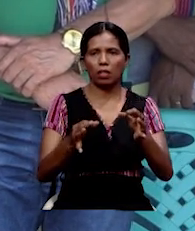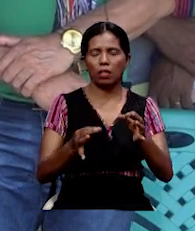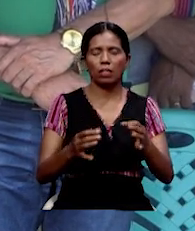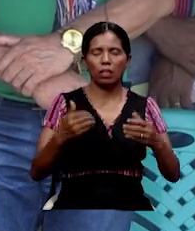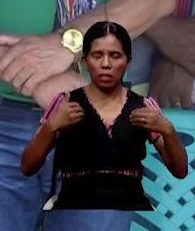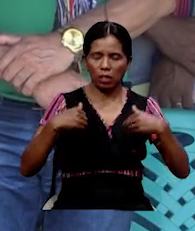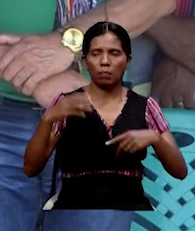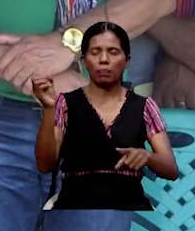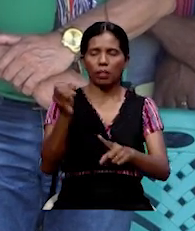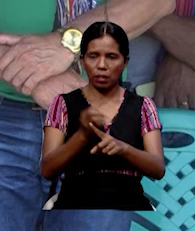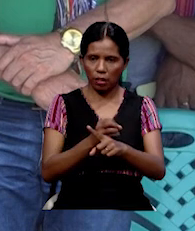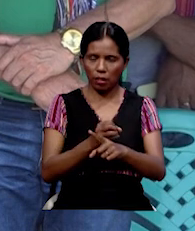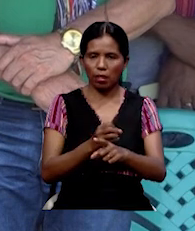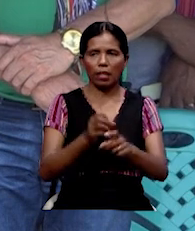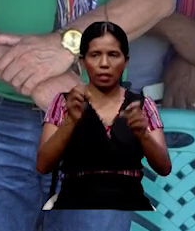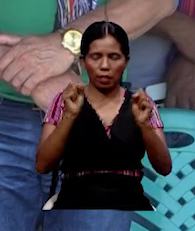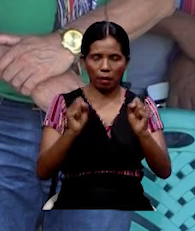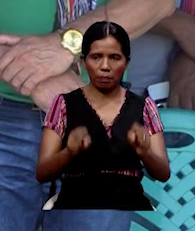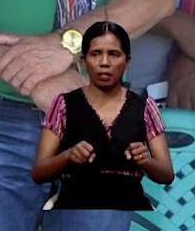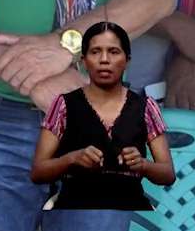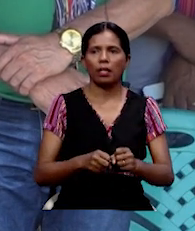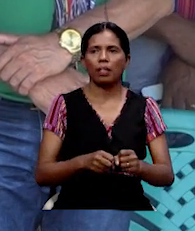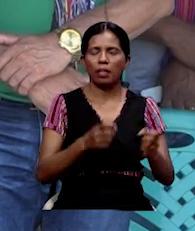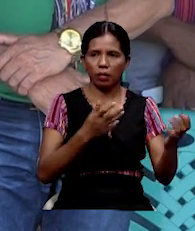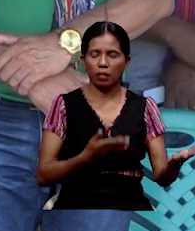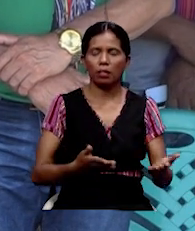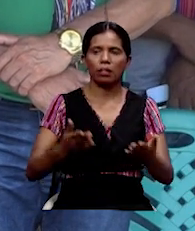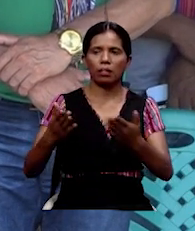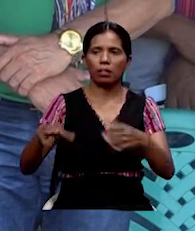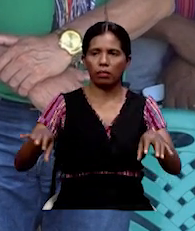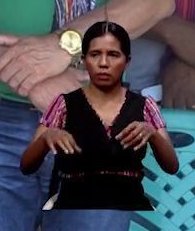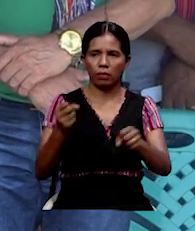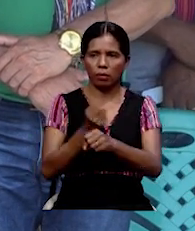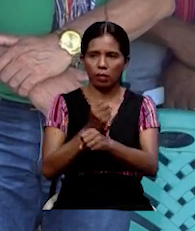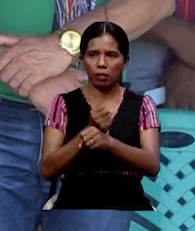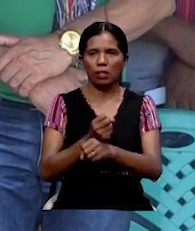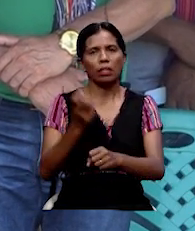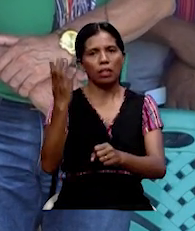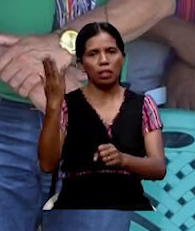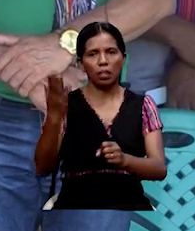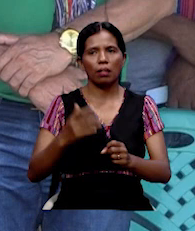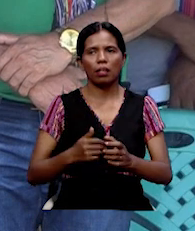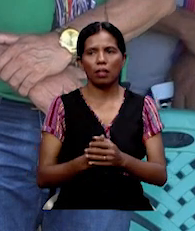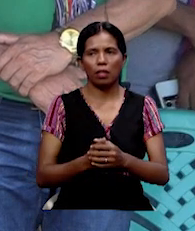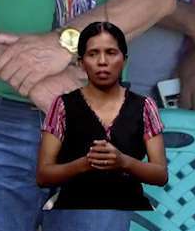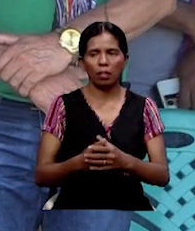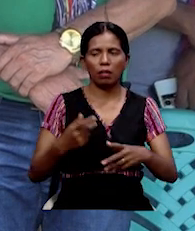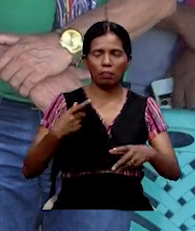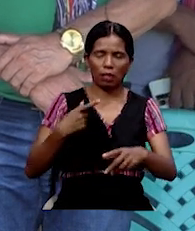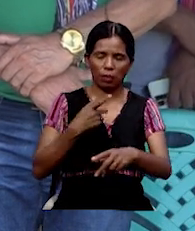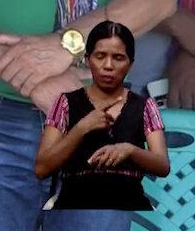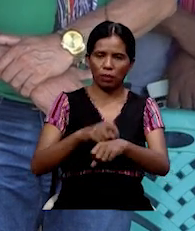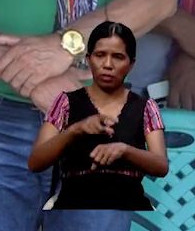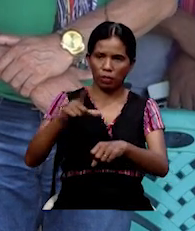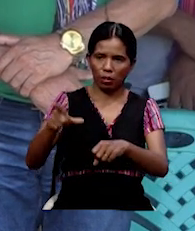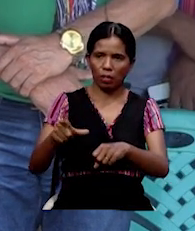oportunidade. A tu não é? Bele, onde luta na fati. E a Parlamento Nacional. E não é